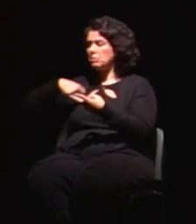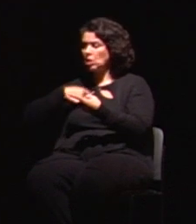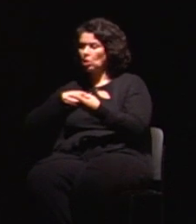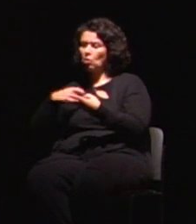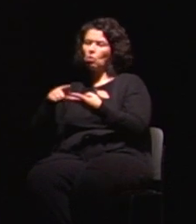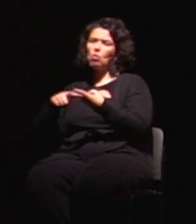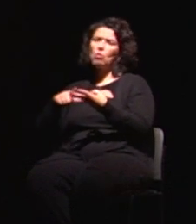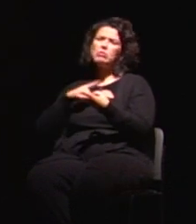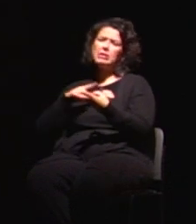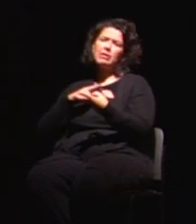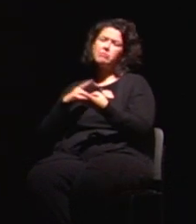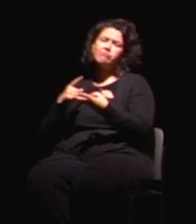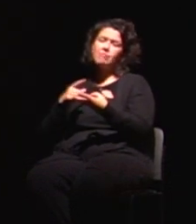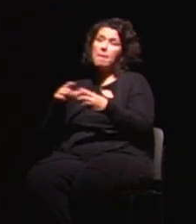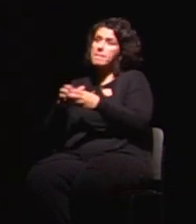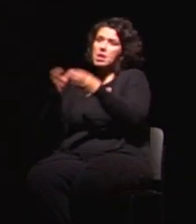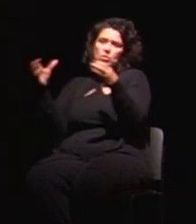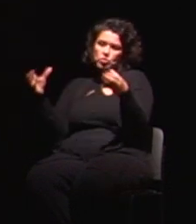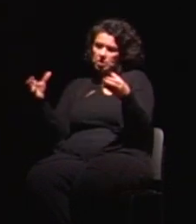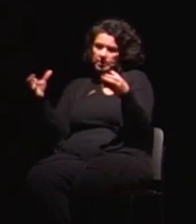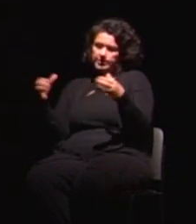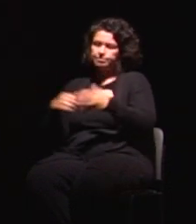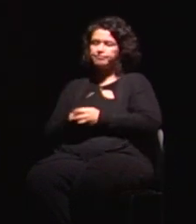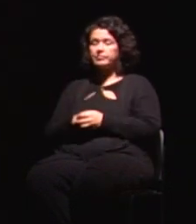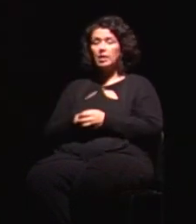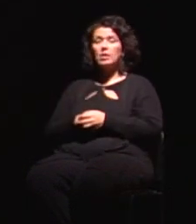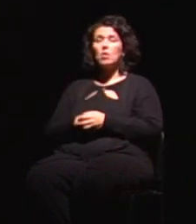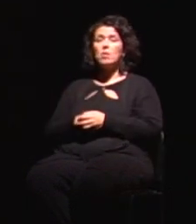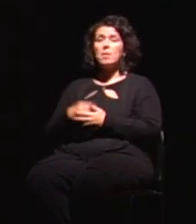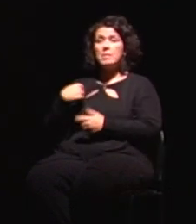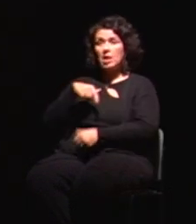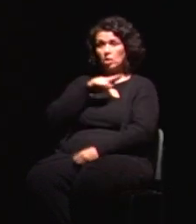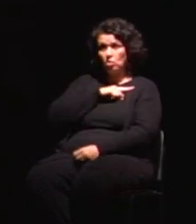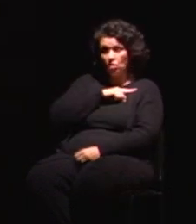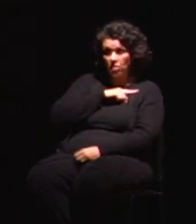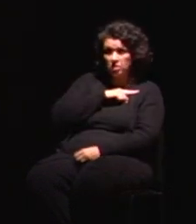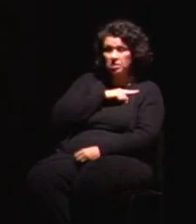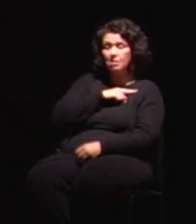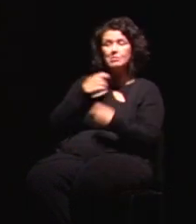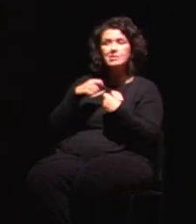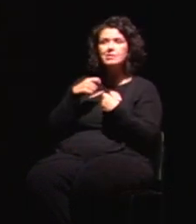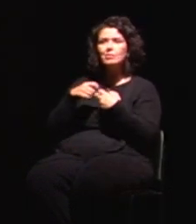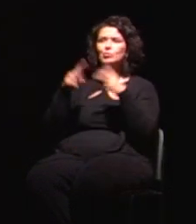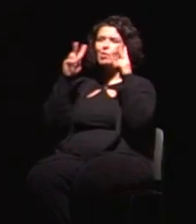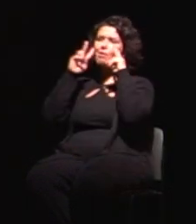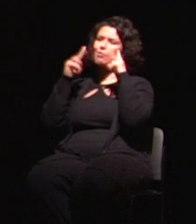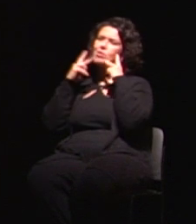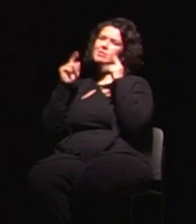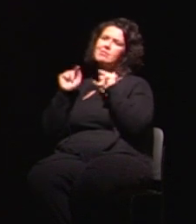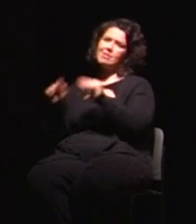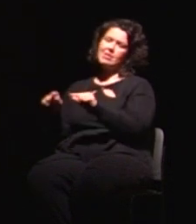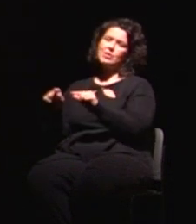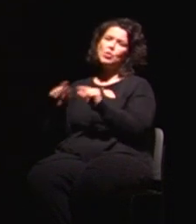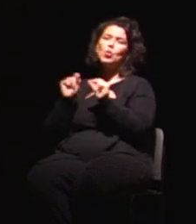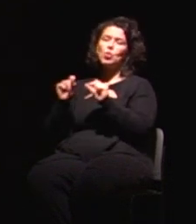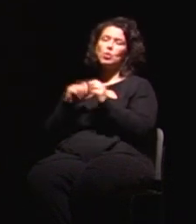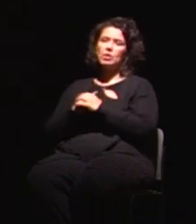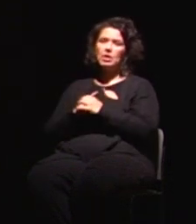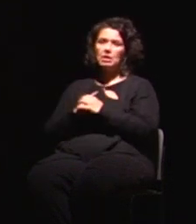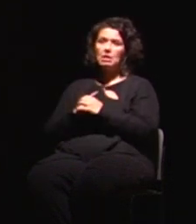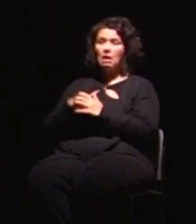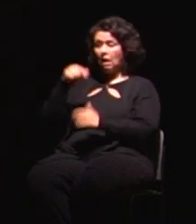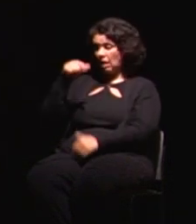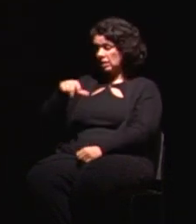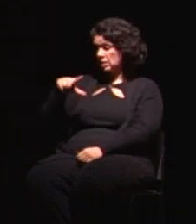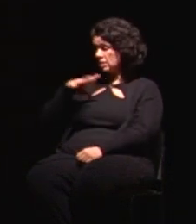isso. E, para a gente, para nós, é isso que a gente precisa reconhecer, reconhecer a grandeza da